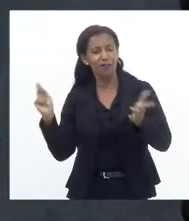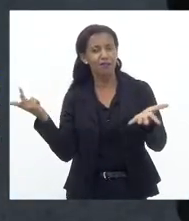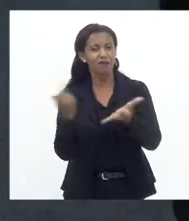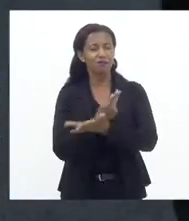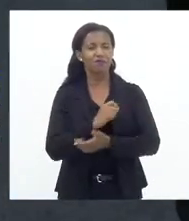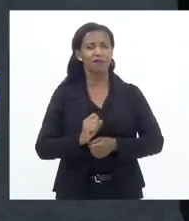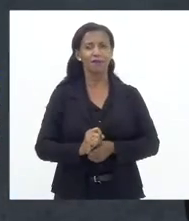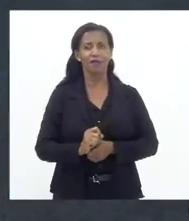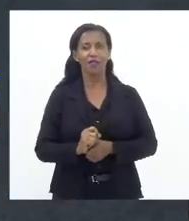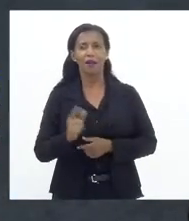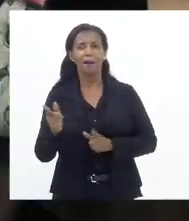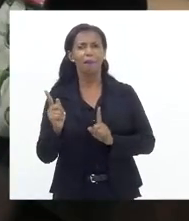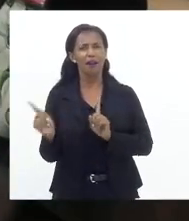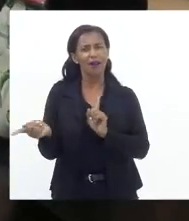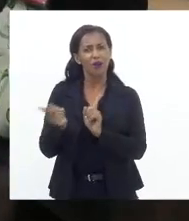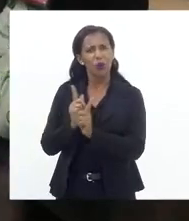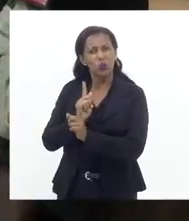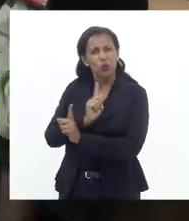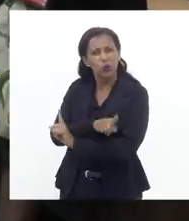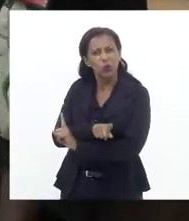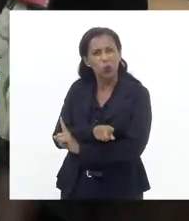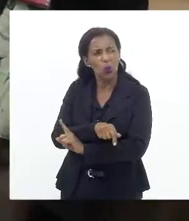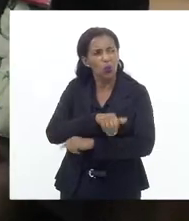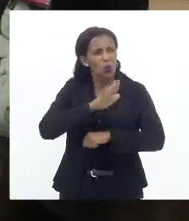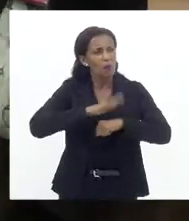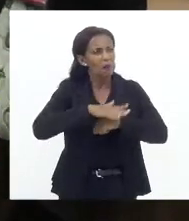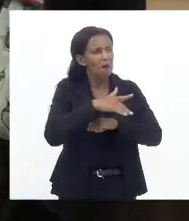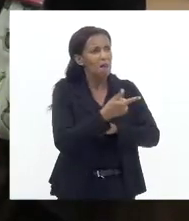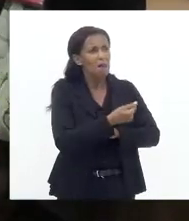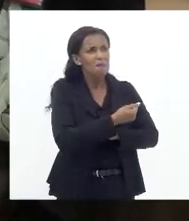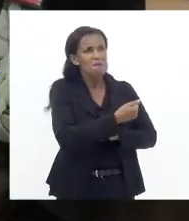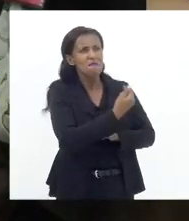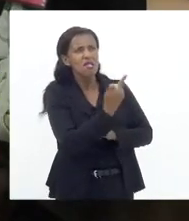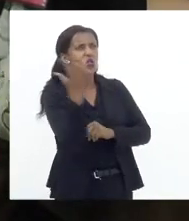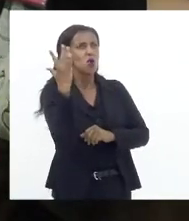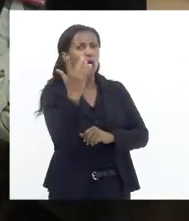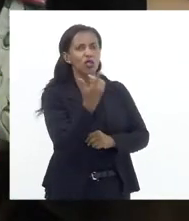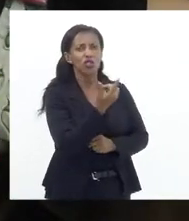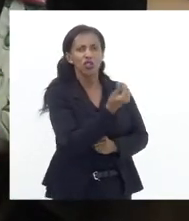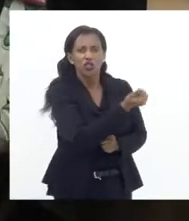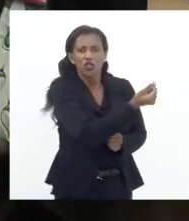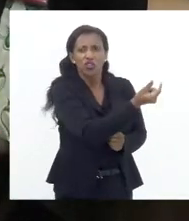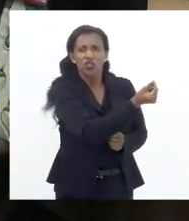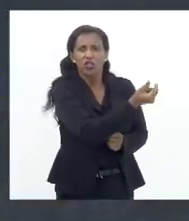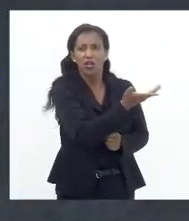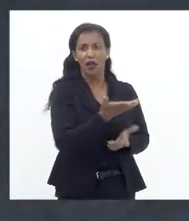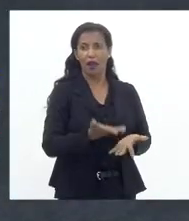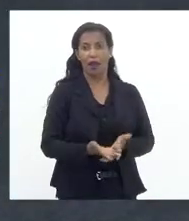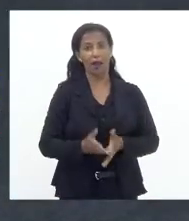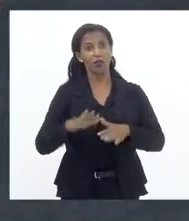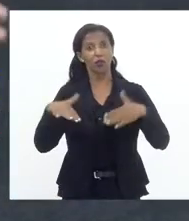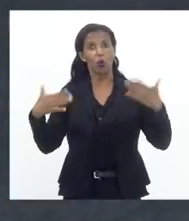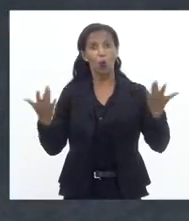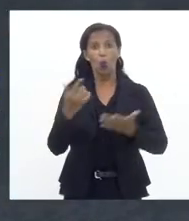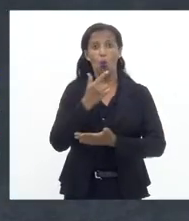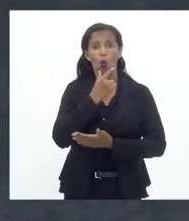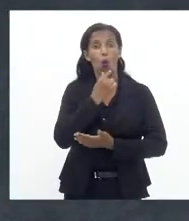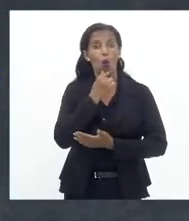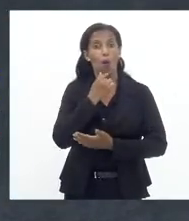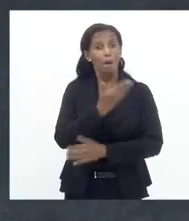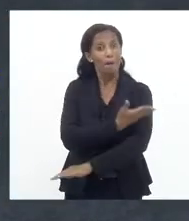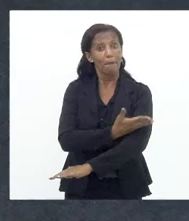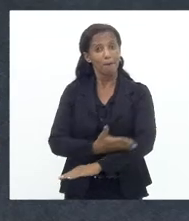para em troco de alguns mais milhões de reais permitir que um grande badalado cineasta